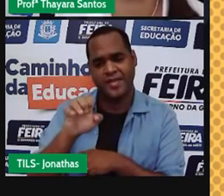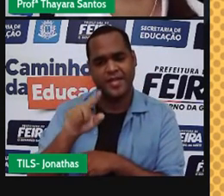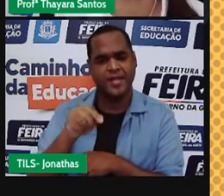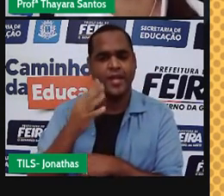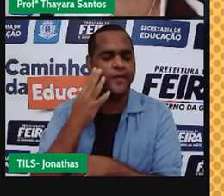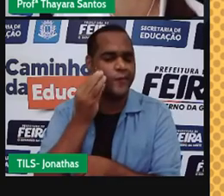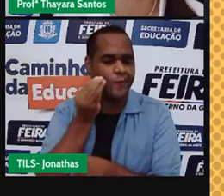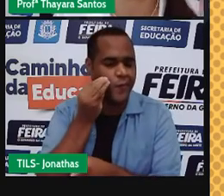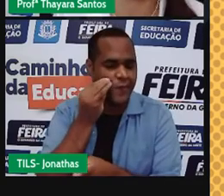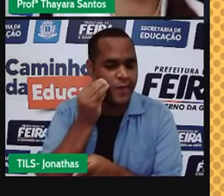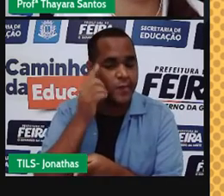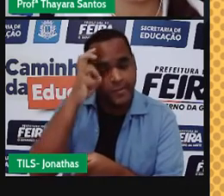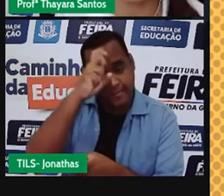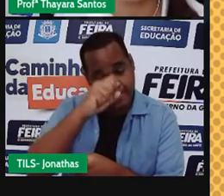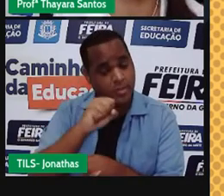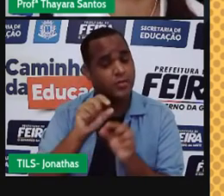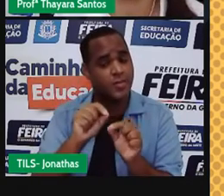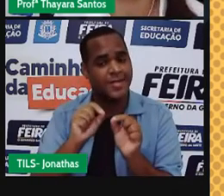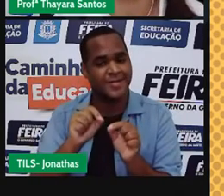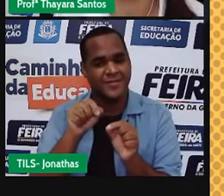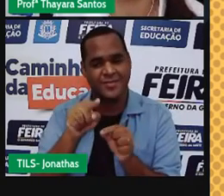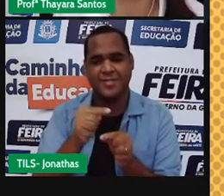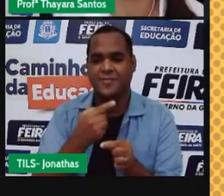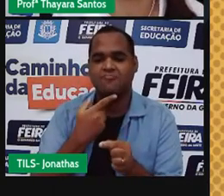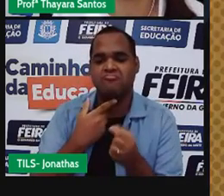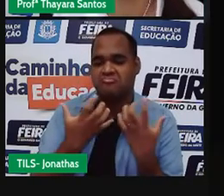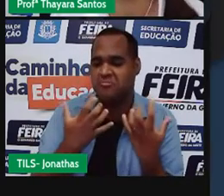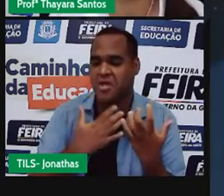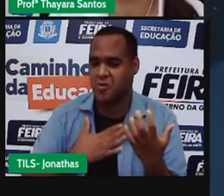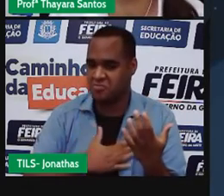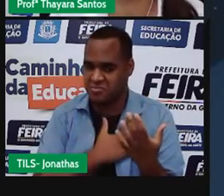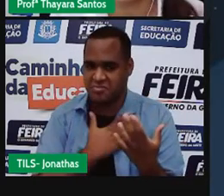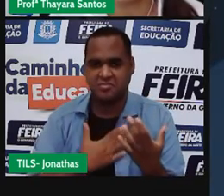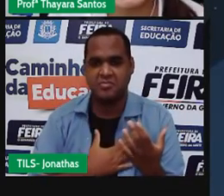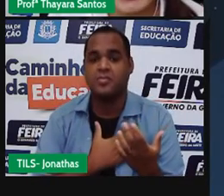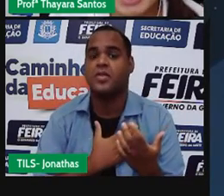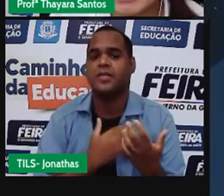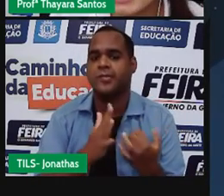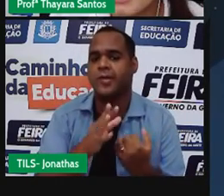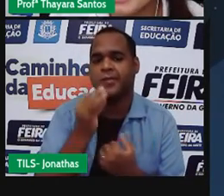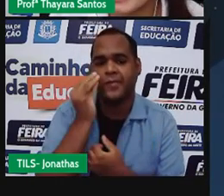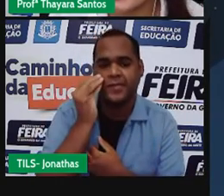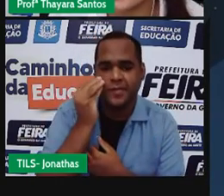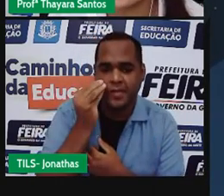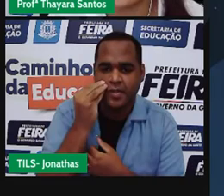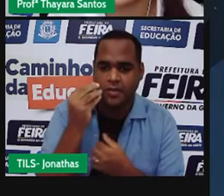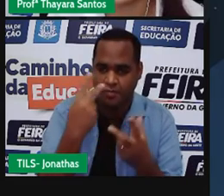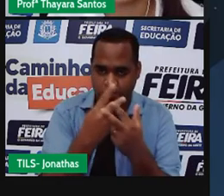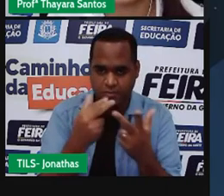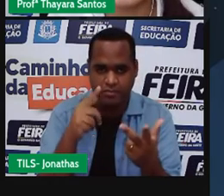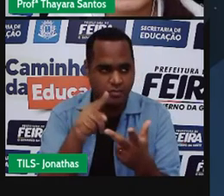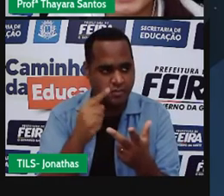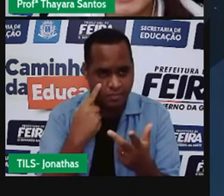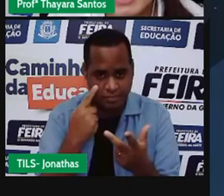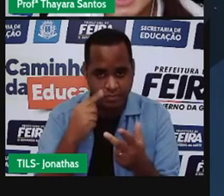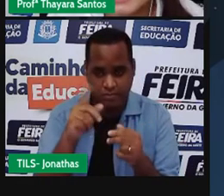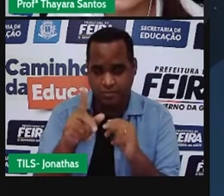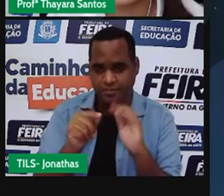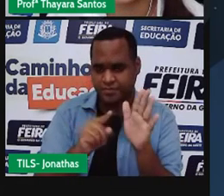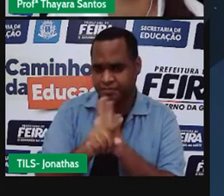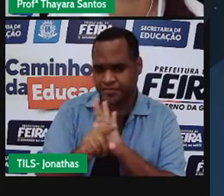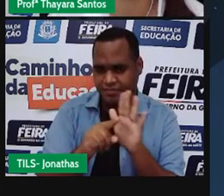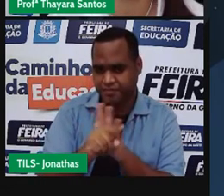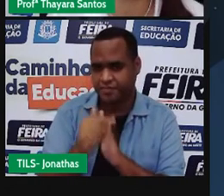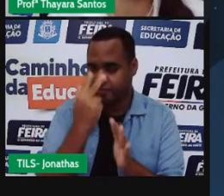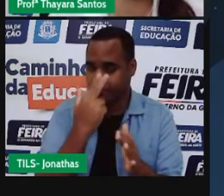testar o que a gente aprendeu até aqui que eu sei que hora que vocês mais gostam em outro ali então para gente testar o que aprendemos até aqui eu preparei esse curso para